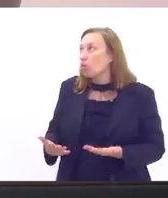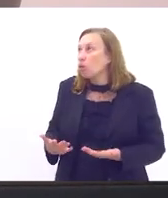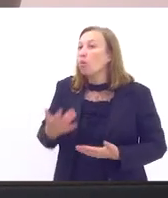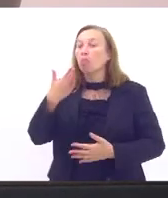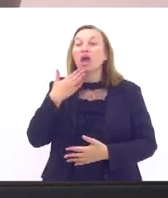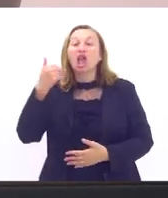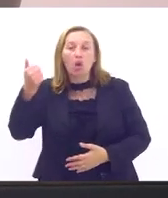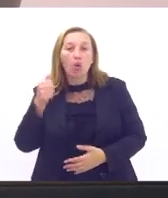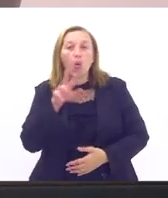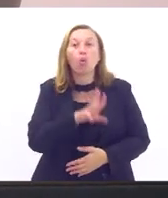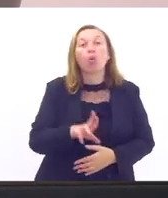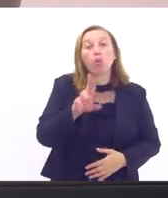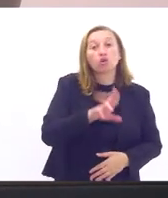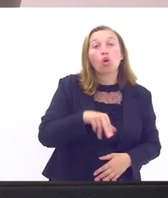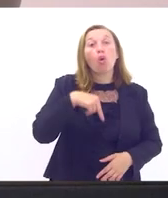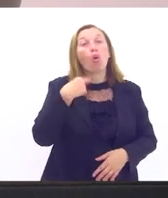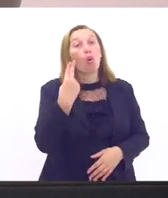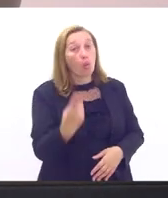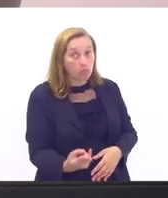melhor uso, ou